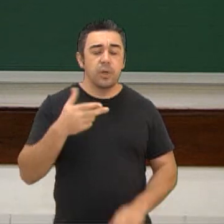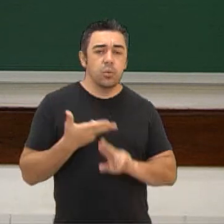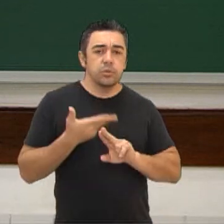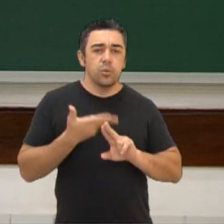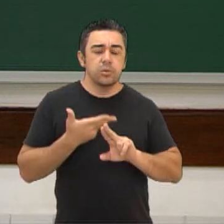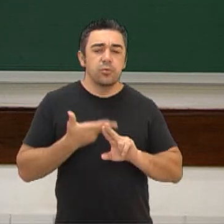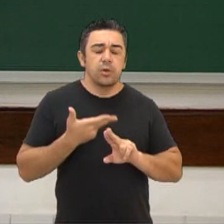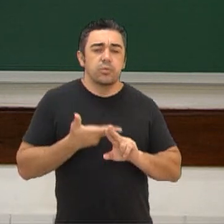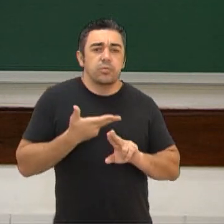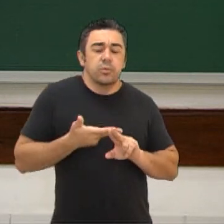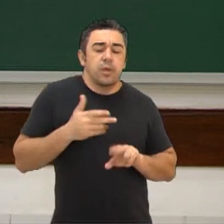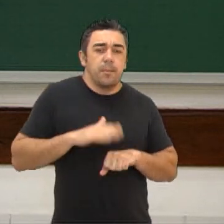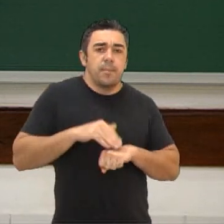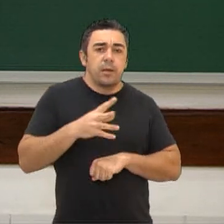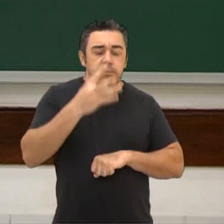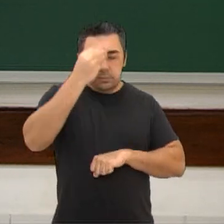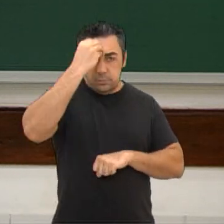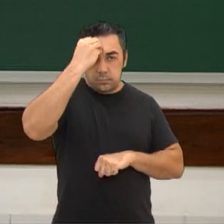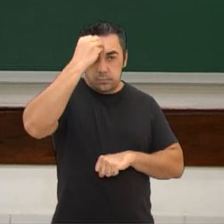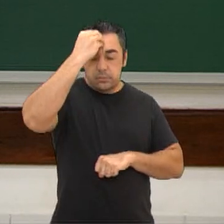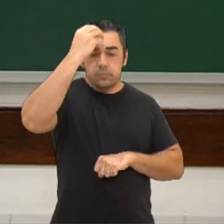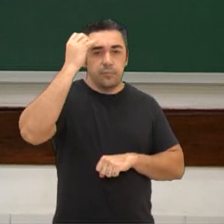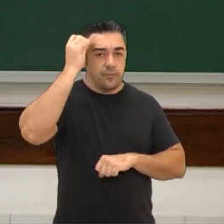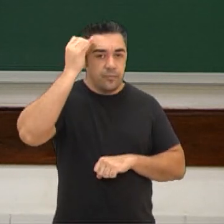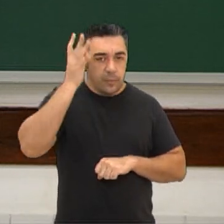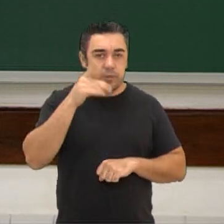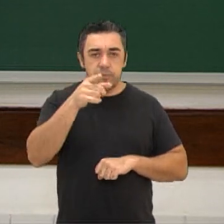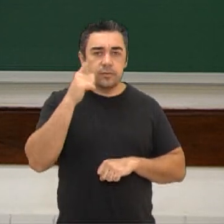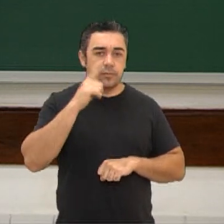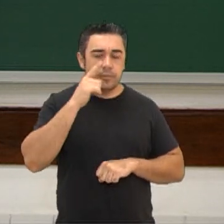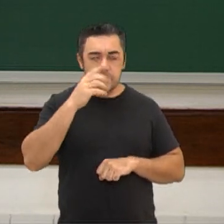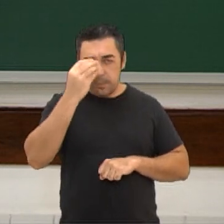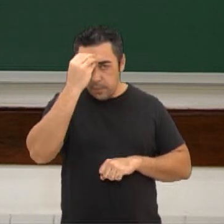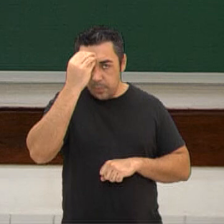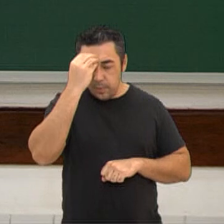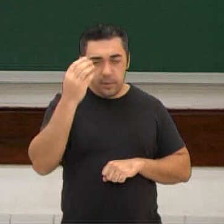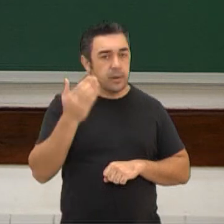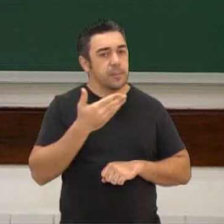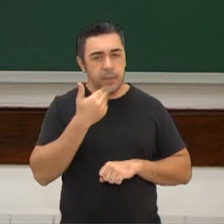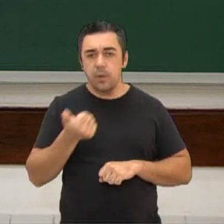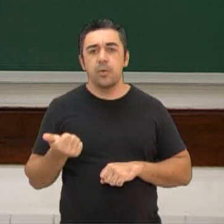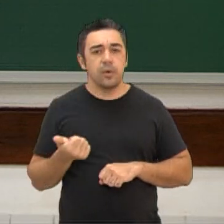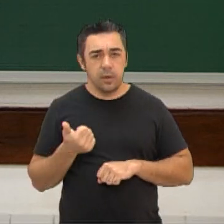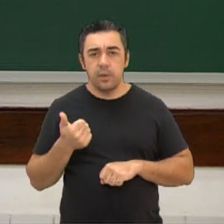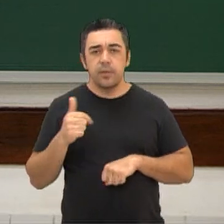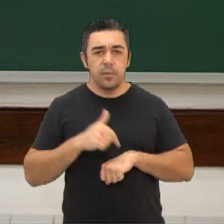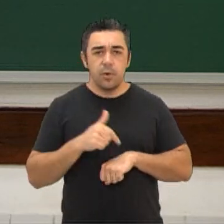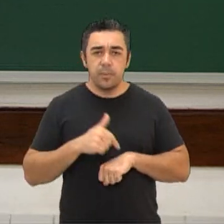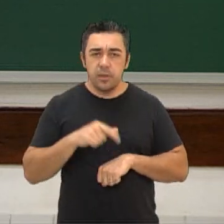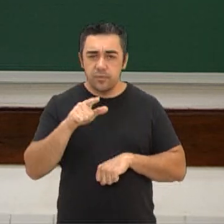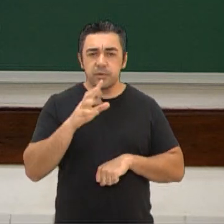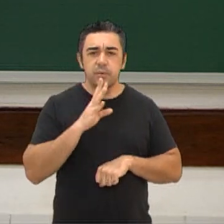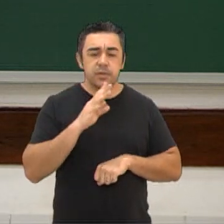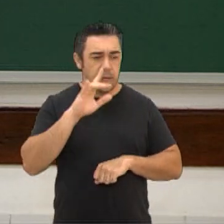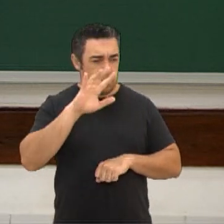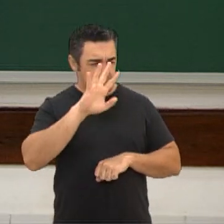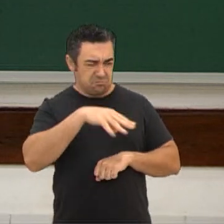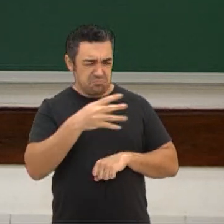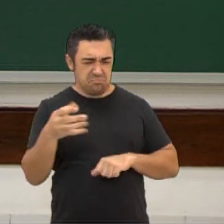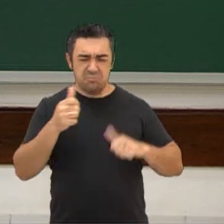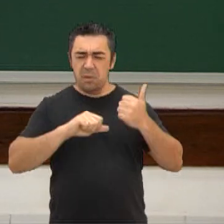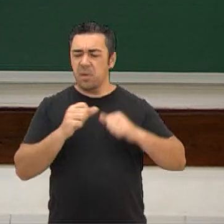você consulta ela, mais fácil é depois para você lembrar. Vai chegar uma hora que você vai pegar essa tabelinha, vai rasgar e falar